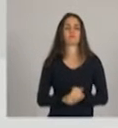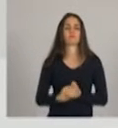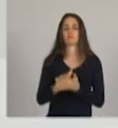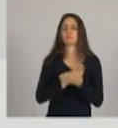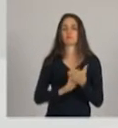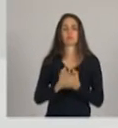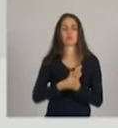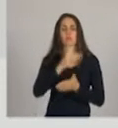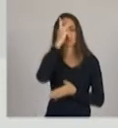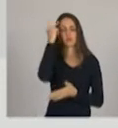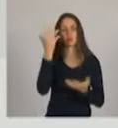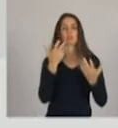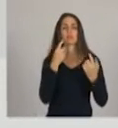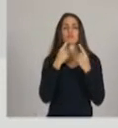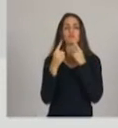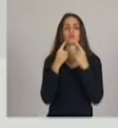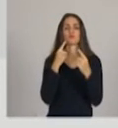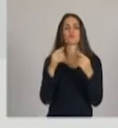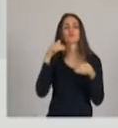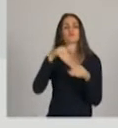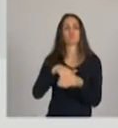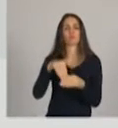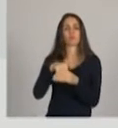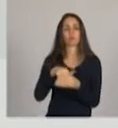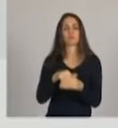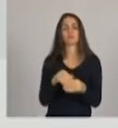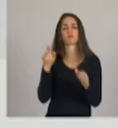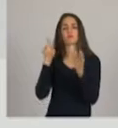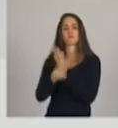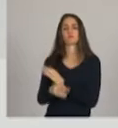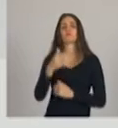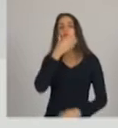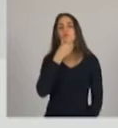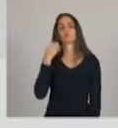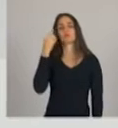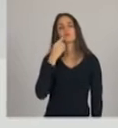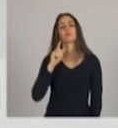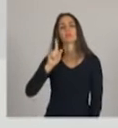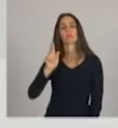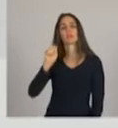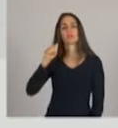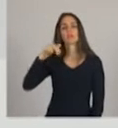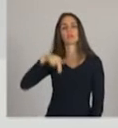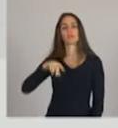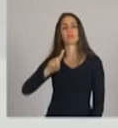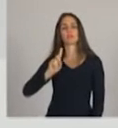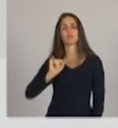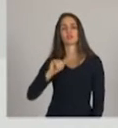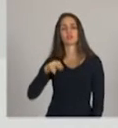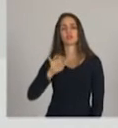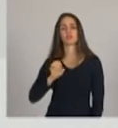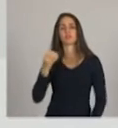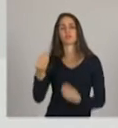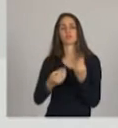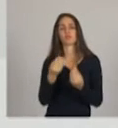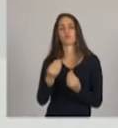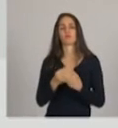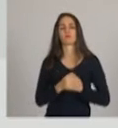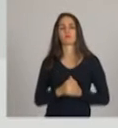Não havendo quem queira discutir, em votação. Como vota o deputado Fabrício Gandini, consegue votar?